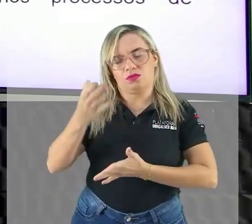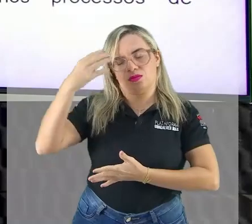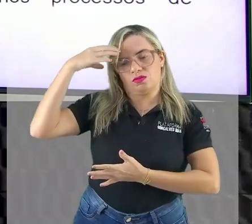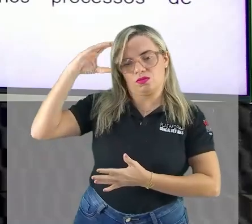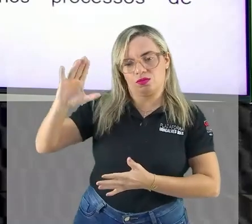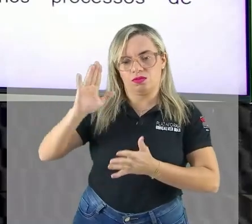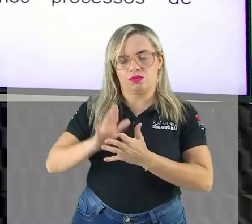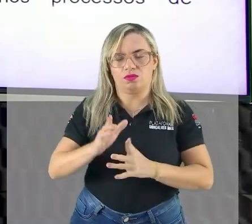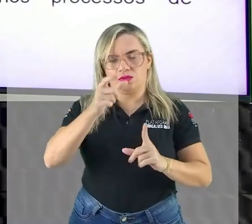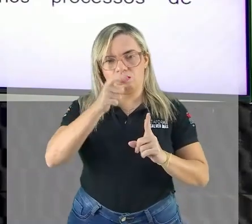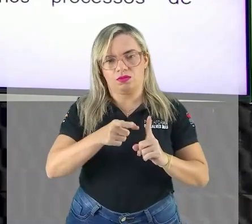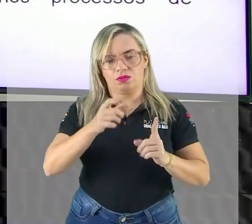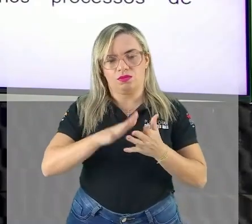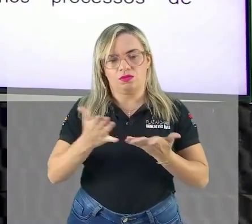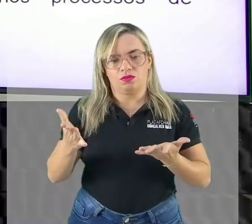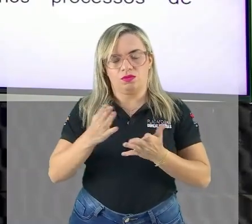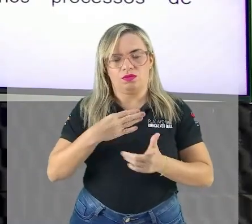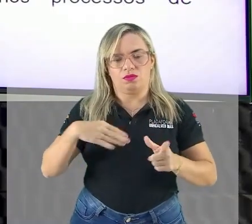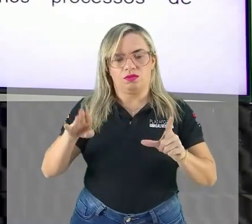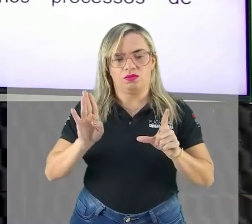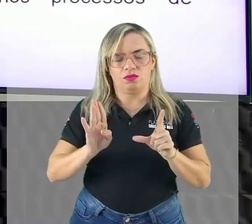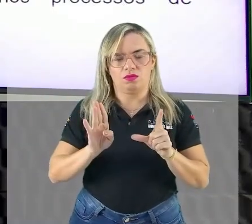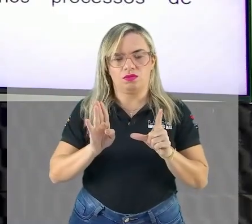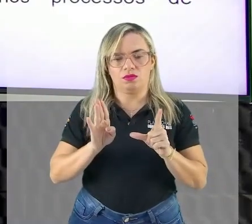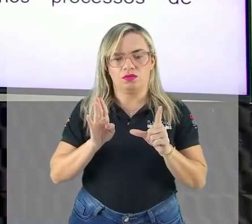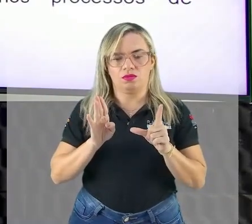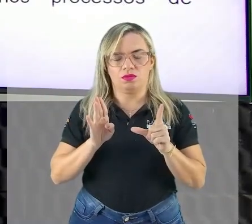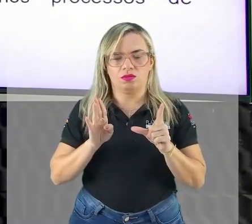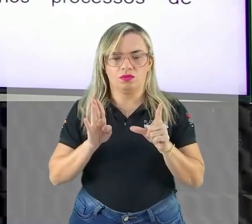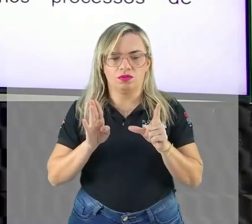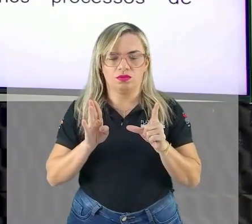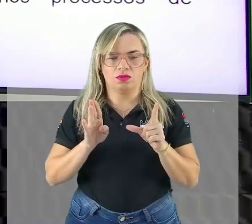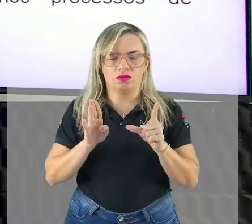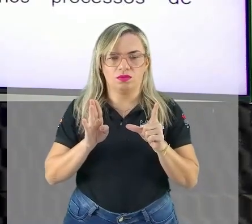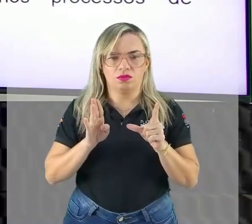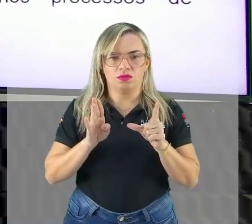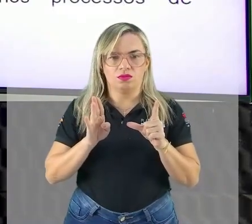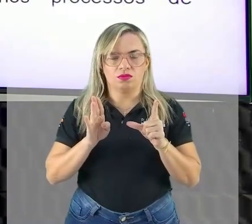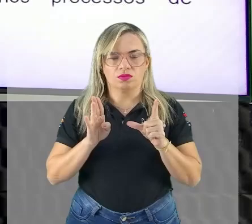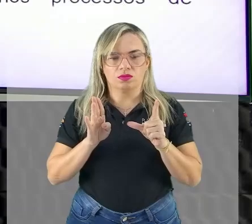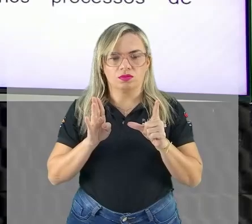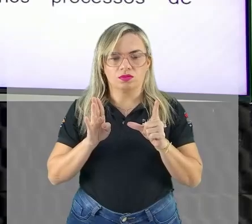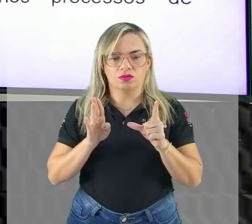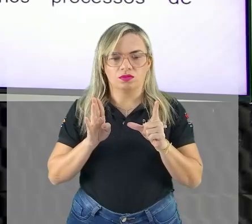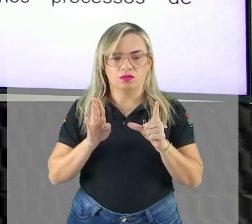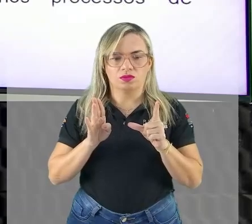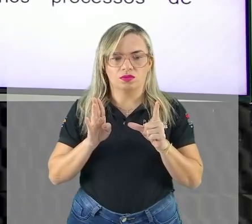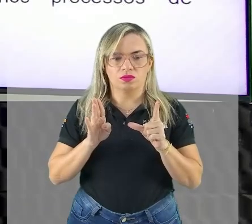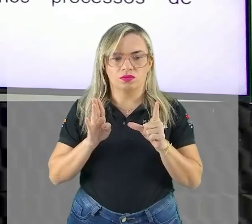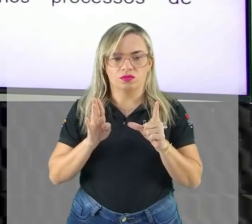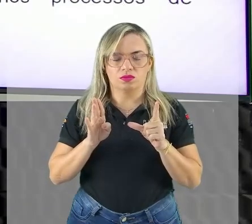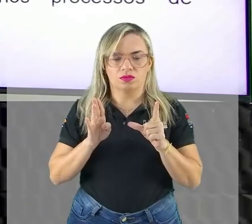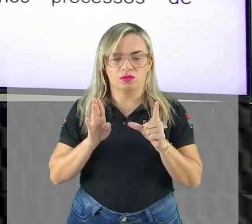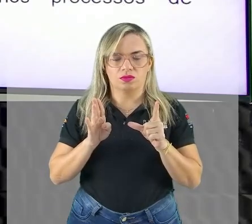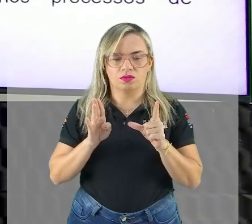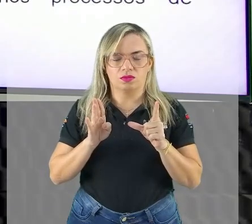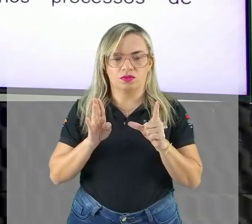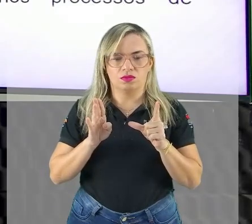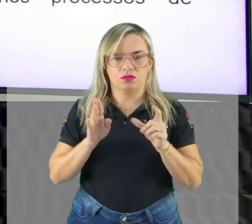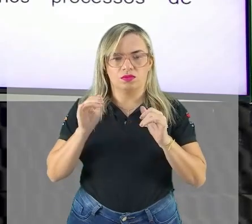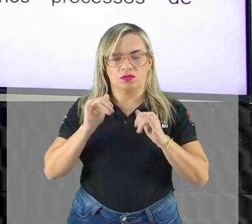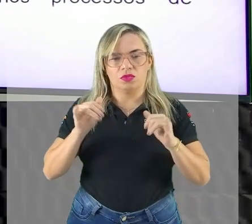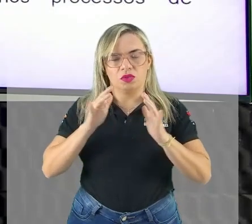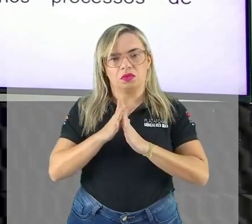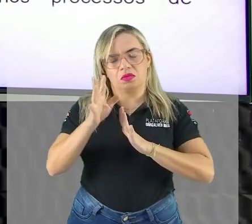texto? Alternativa B. Manifestações isoladas nos processos de migração. É uma informação que está